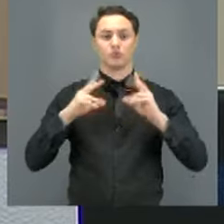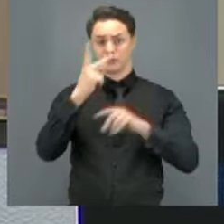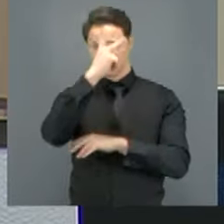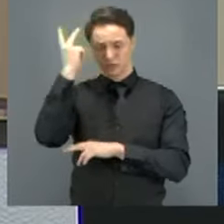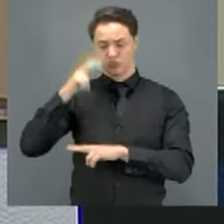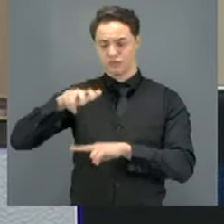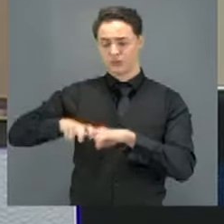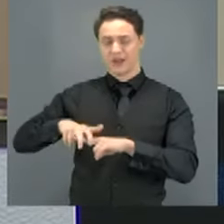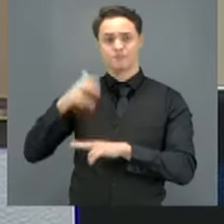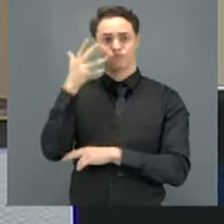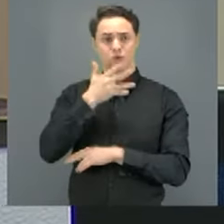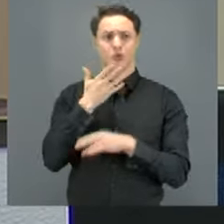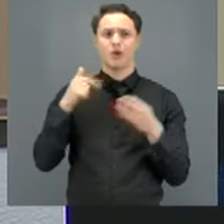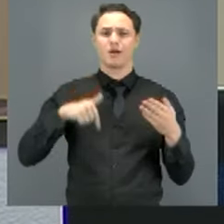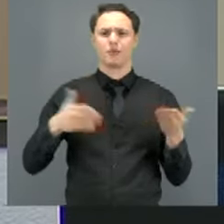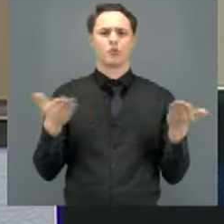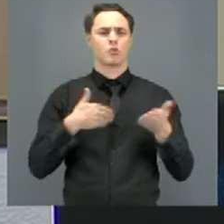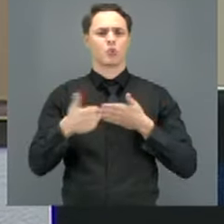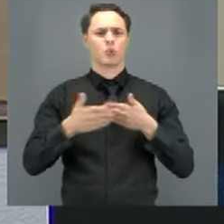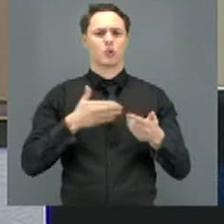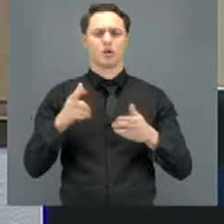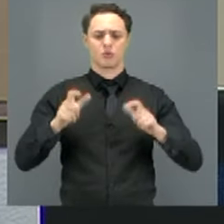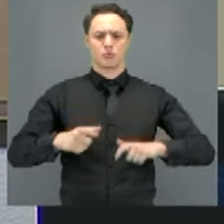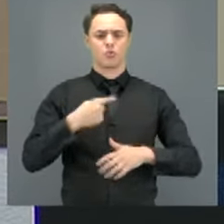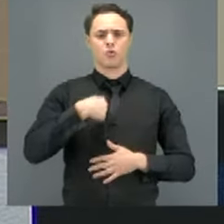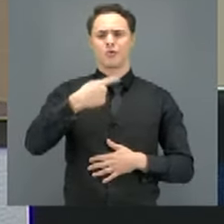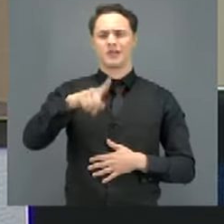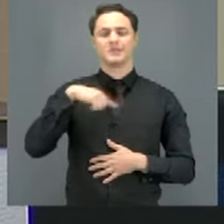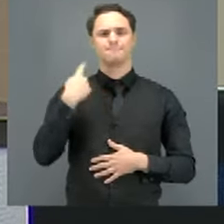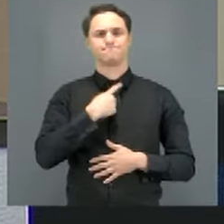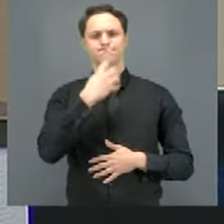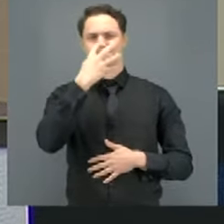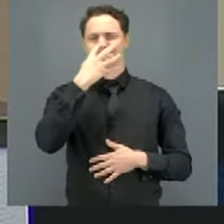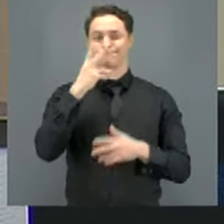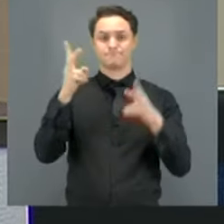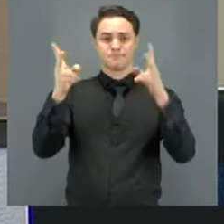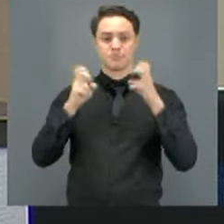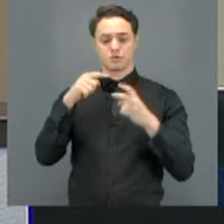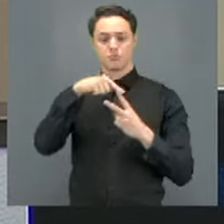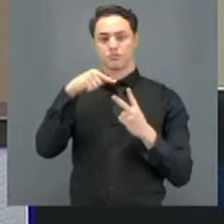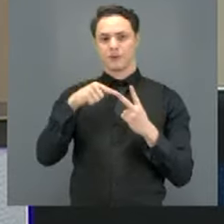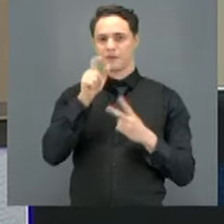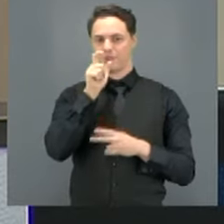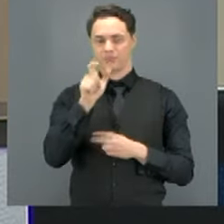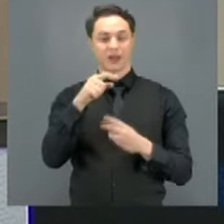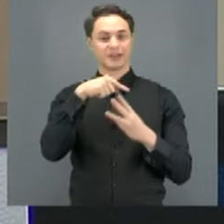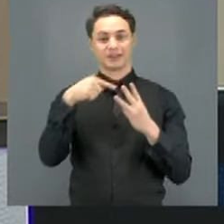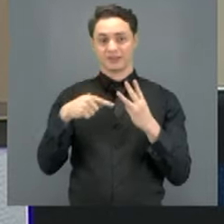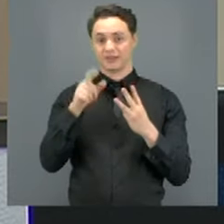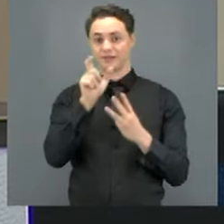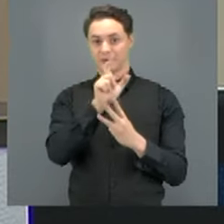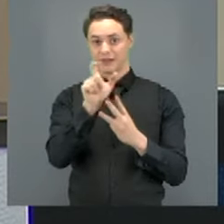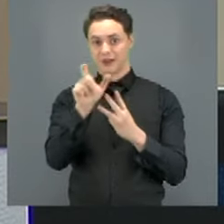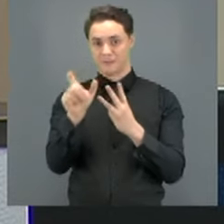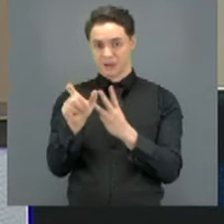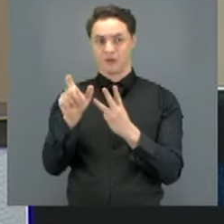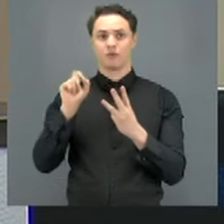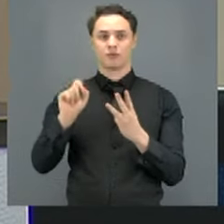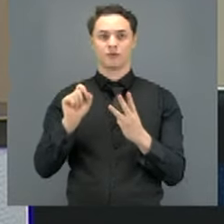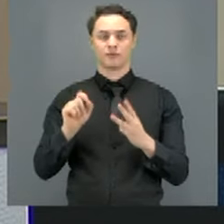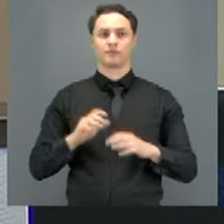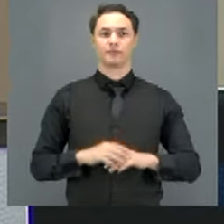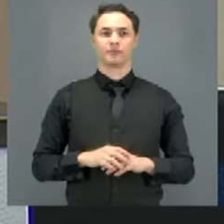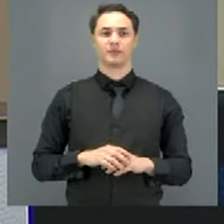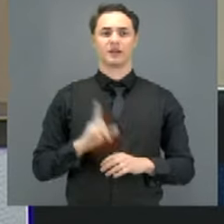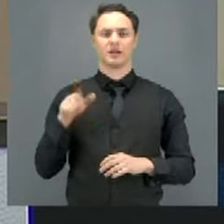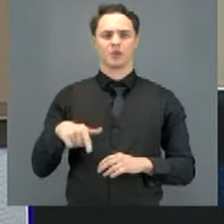aqui, onde nós vamos, a gente ouve sempre duas palavras, três palavras,